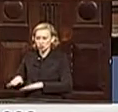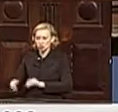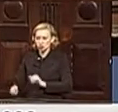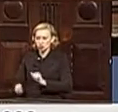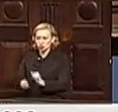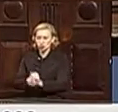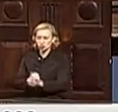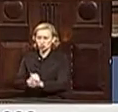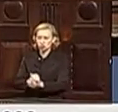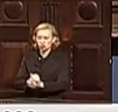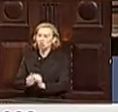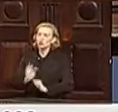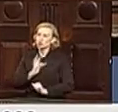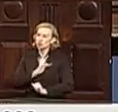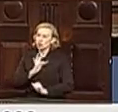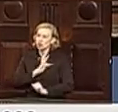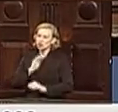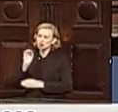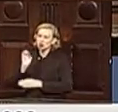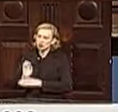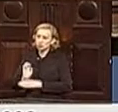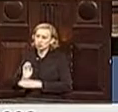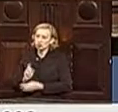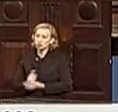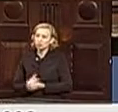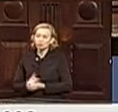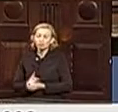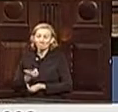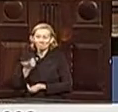das polícias estaduais, nós não